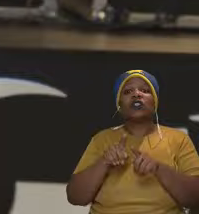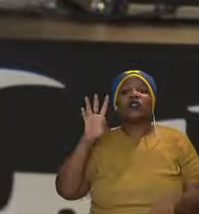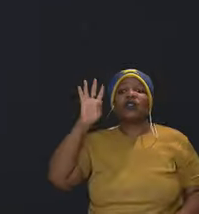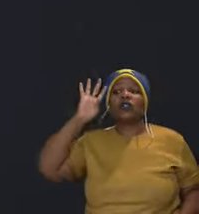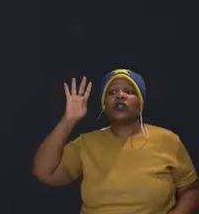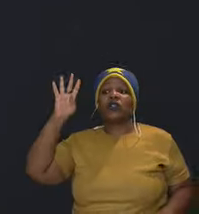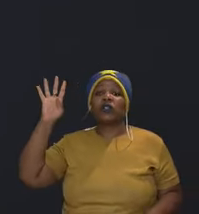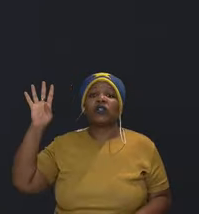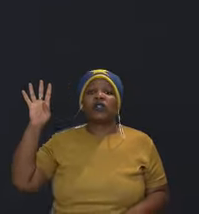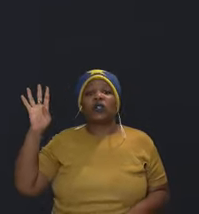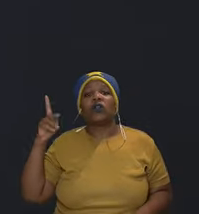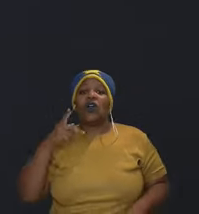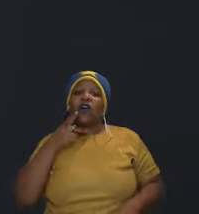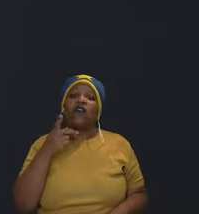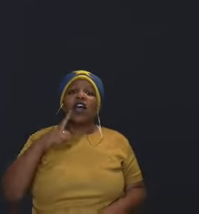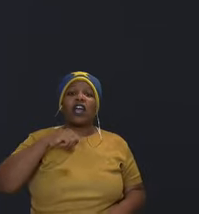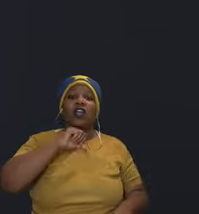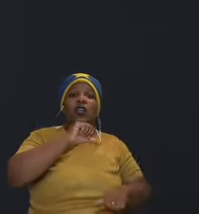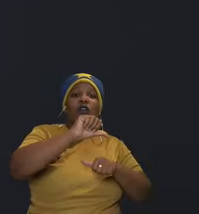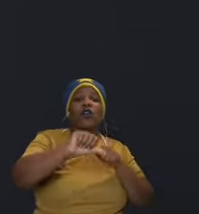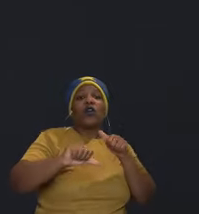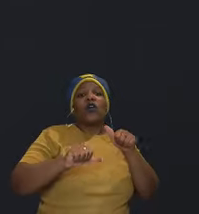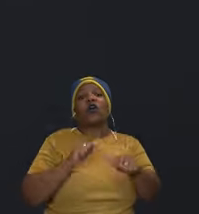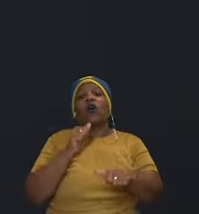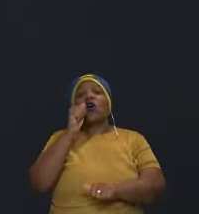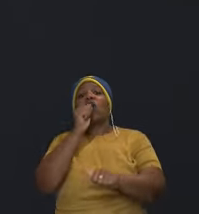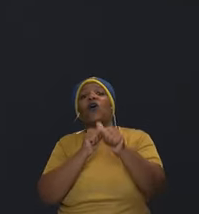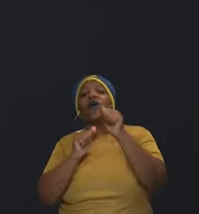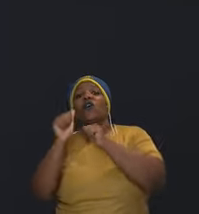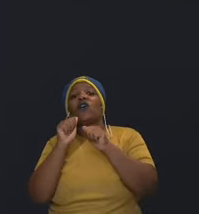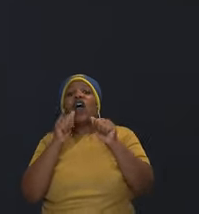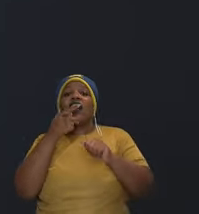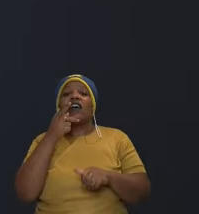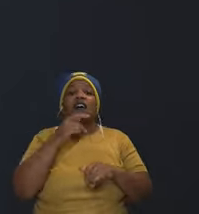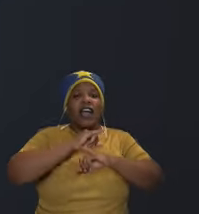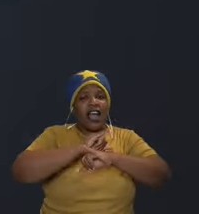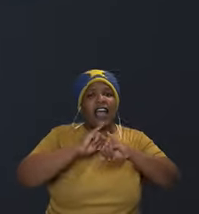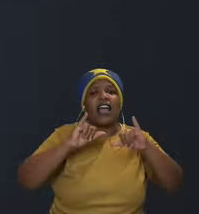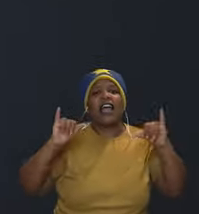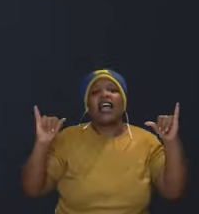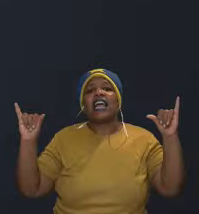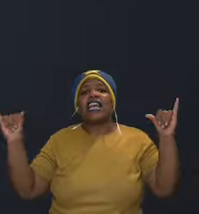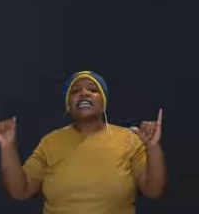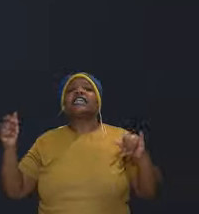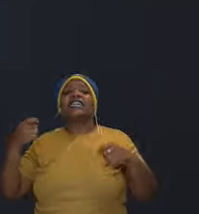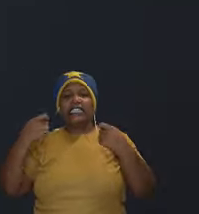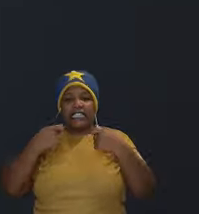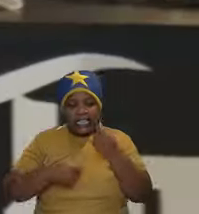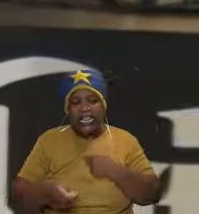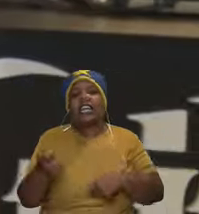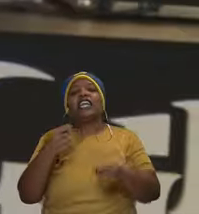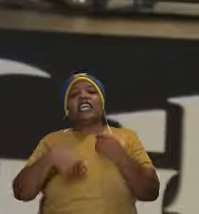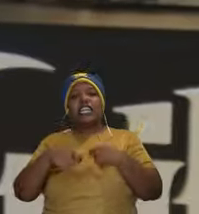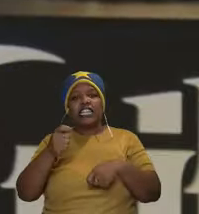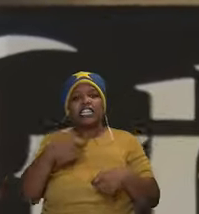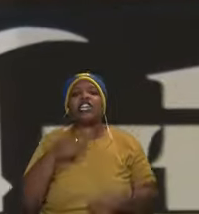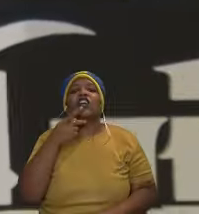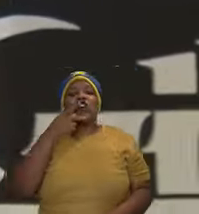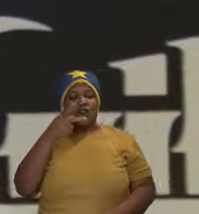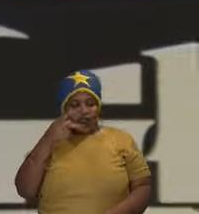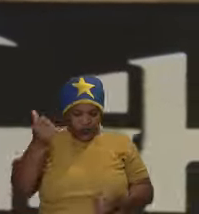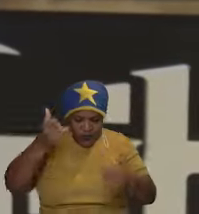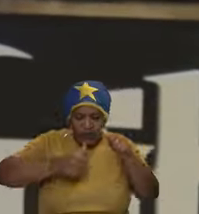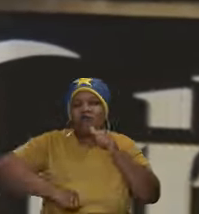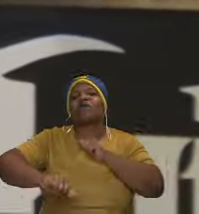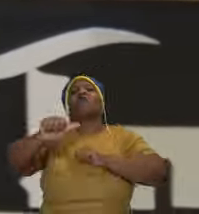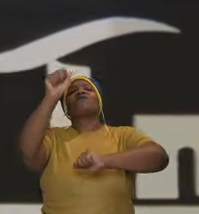vira noite, de vira copo. Vira notícia pros moleque, é negócio. E vira frevo,